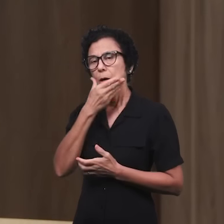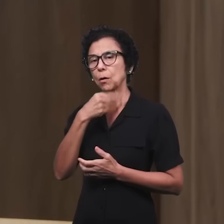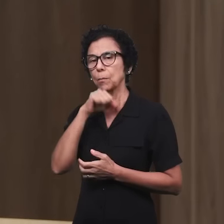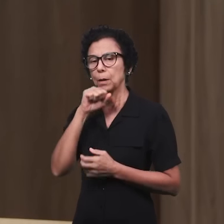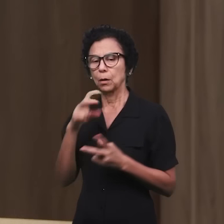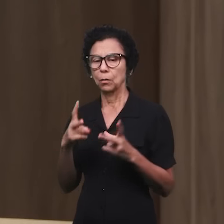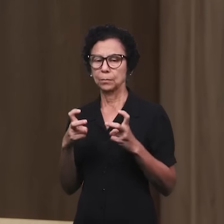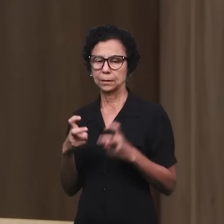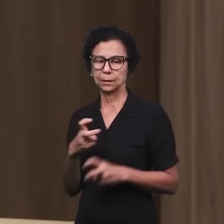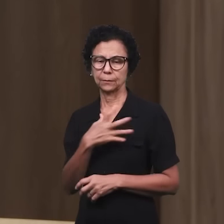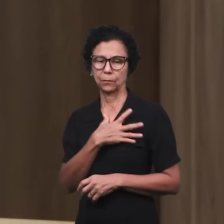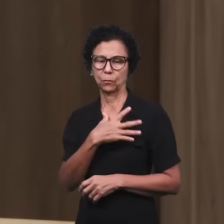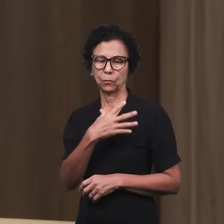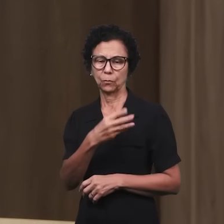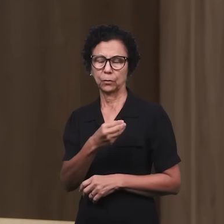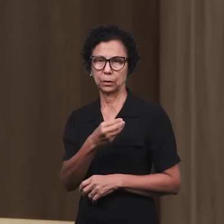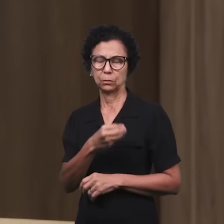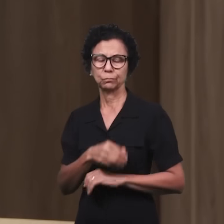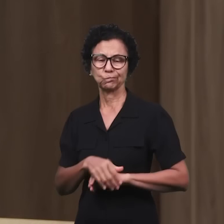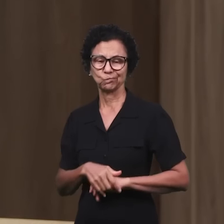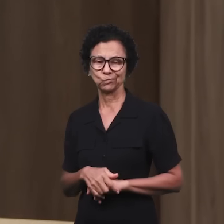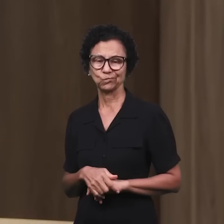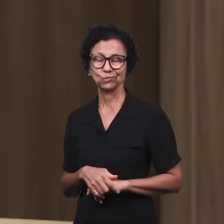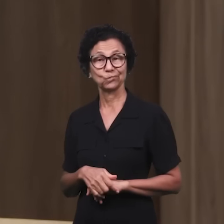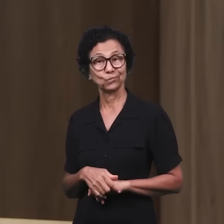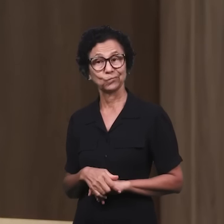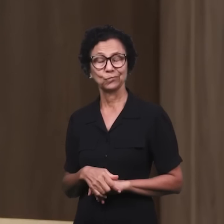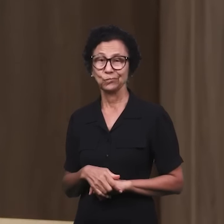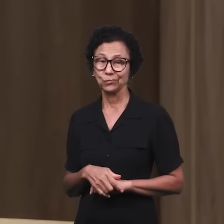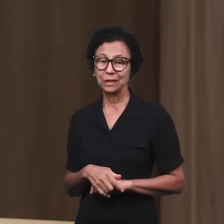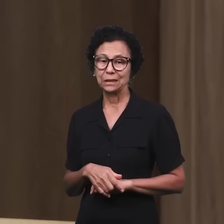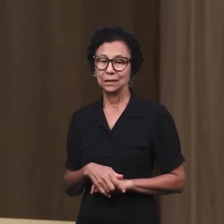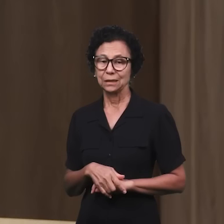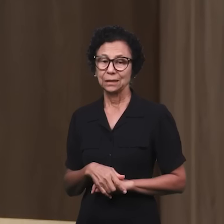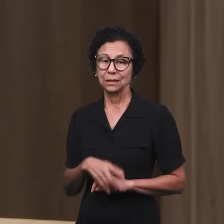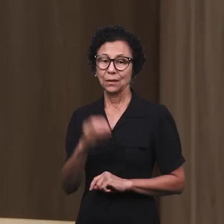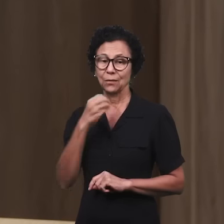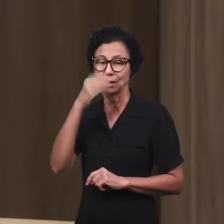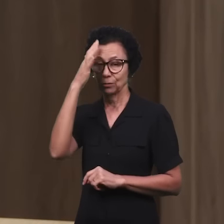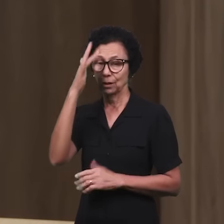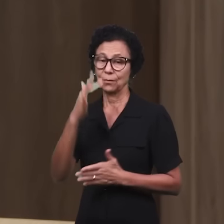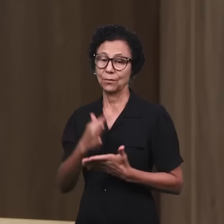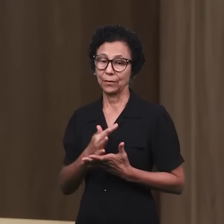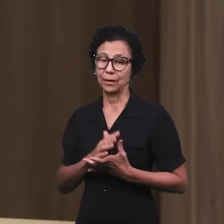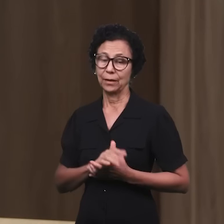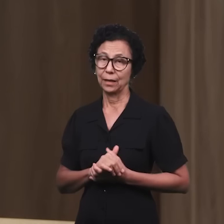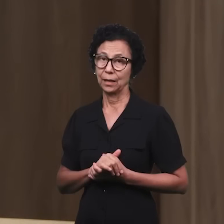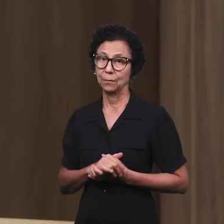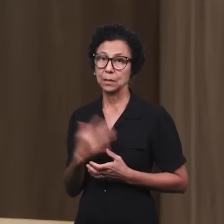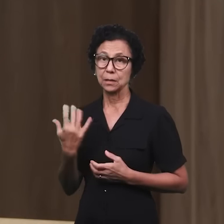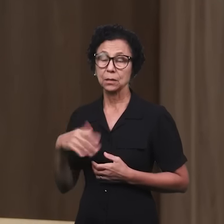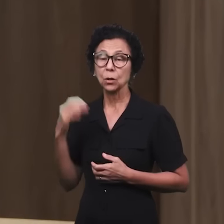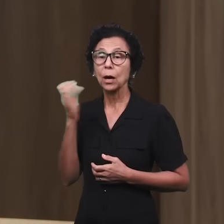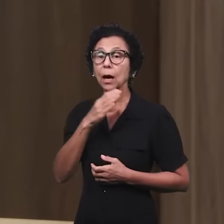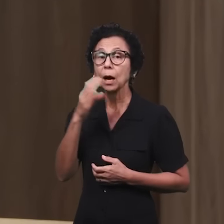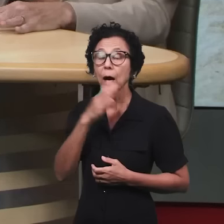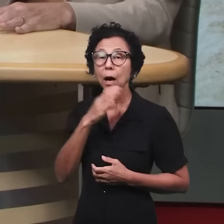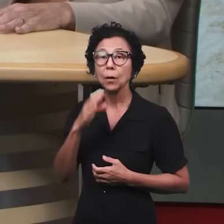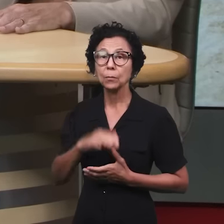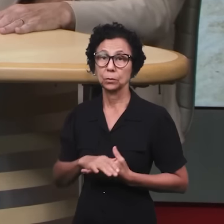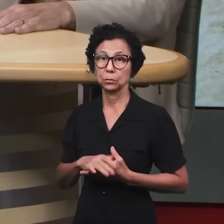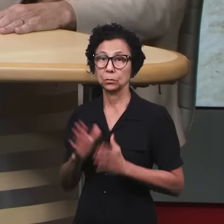nesse ponto, ele tem que ser rápido, ele tem que clamar, ele tem que buscar o Senhor. Os pais precisam ser rápidos em buscar socorro